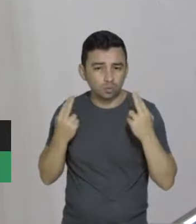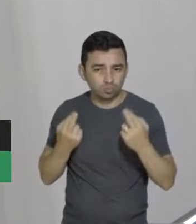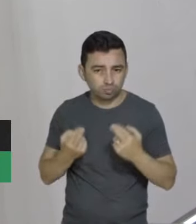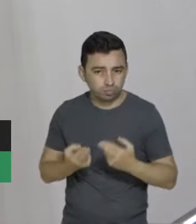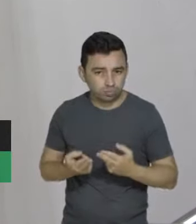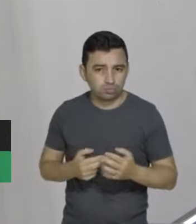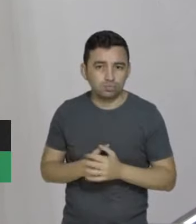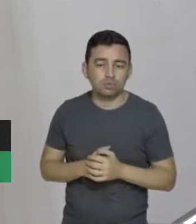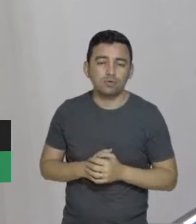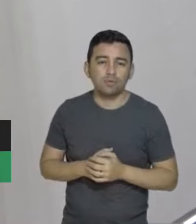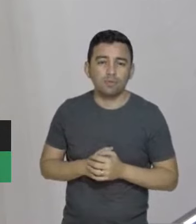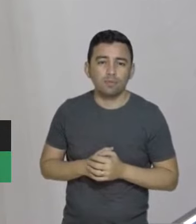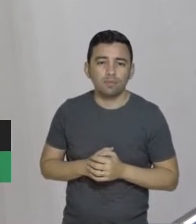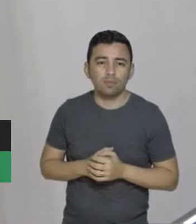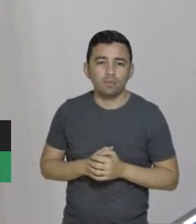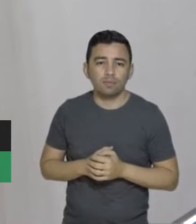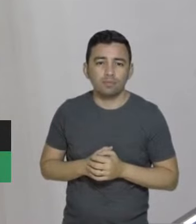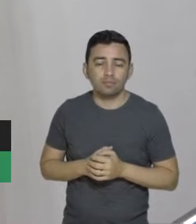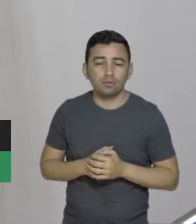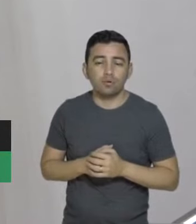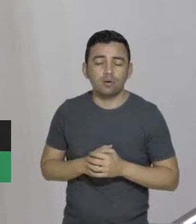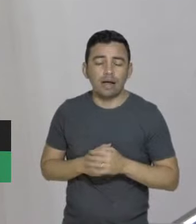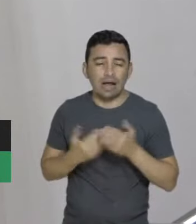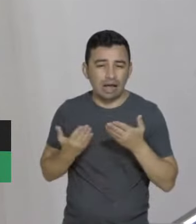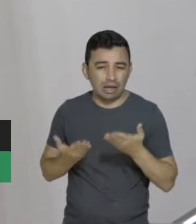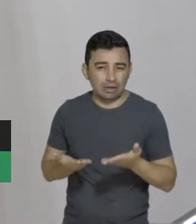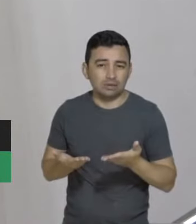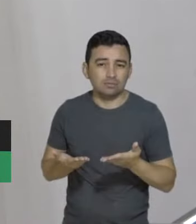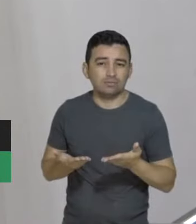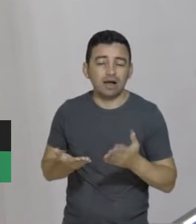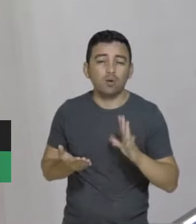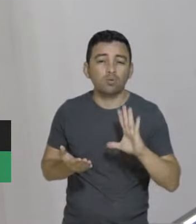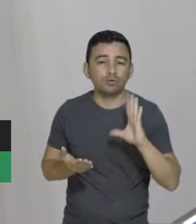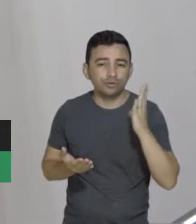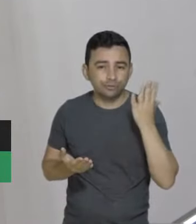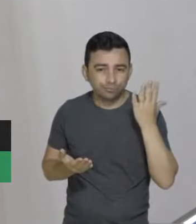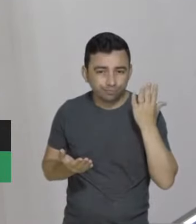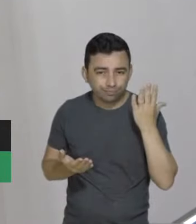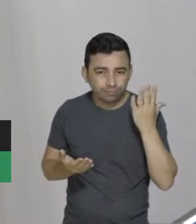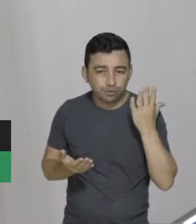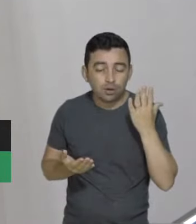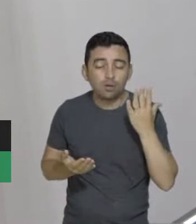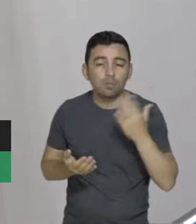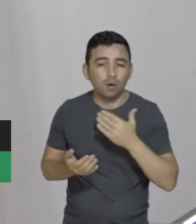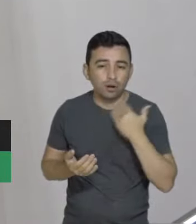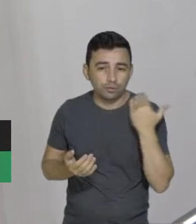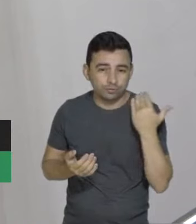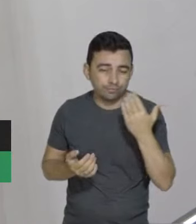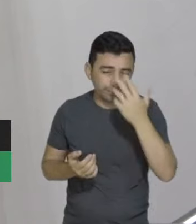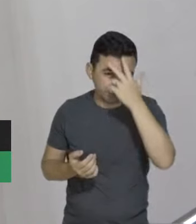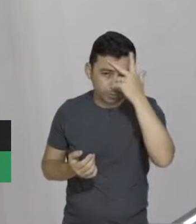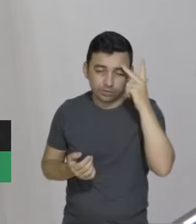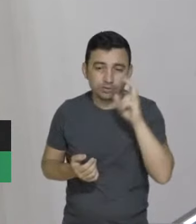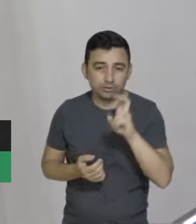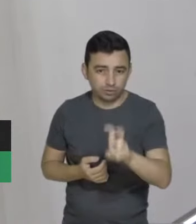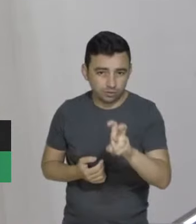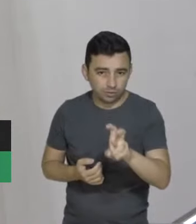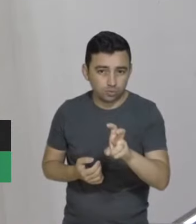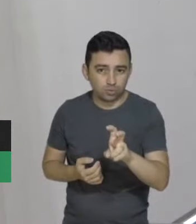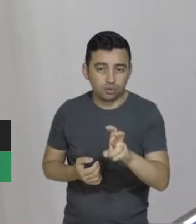gente perdeu, de uma família só, 5 pessoas. Pai com